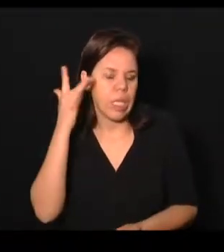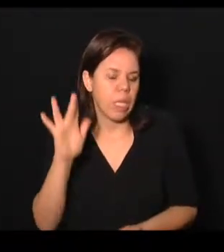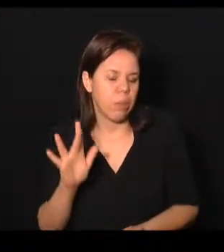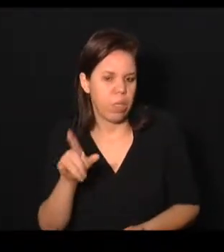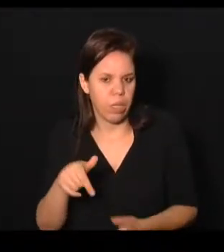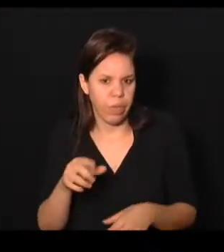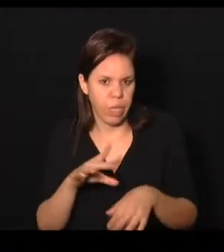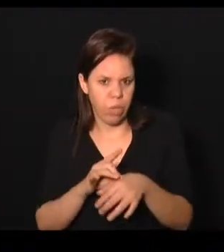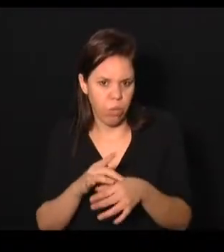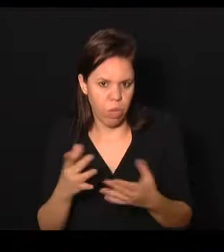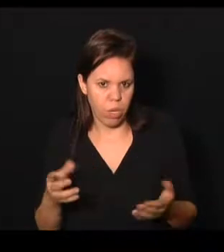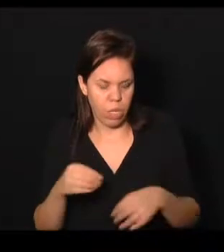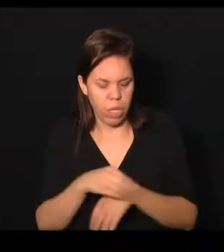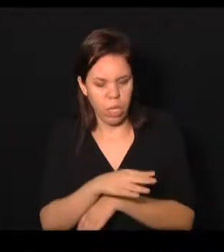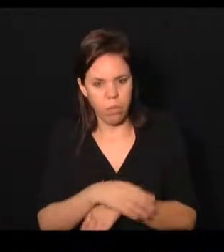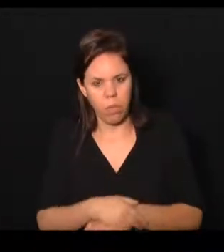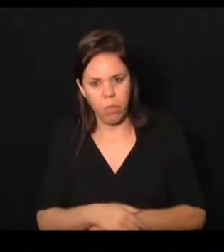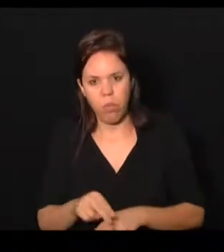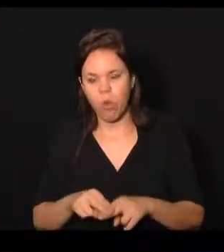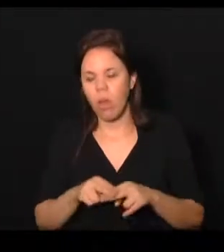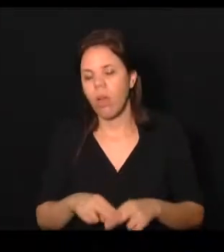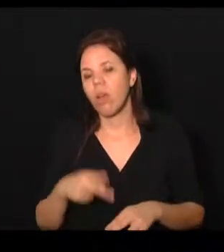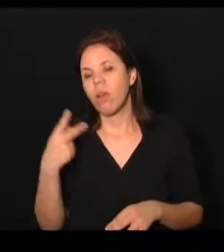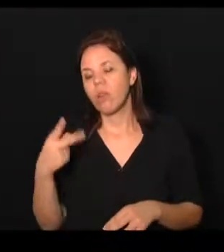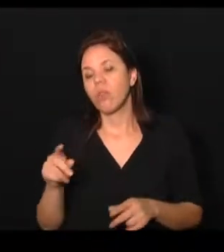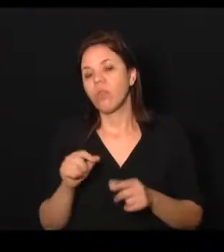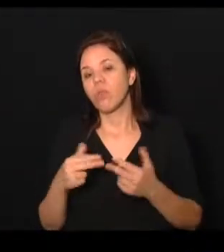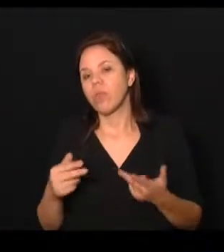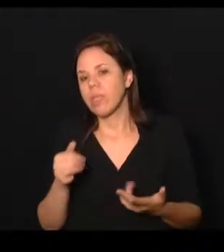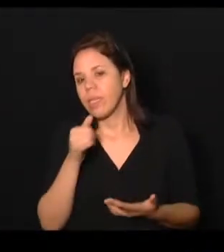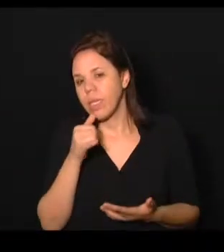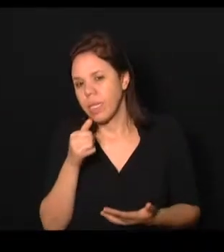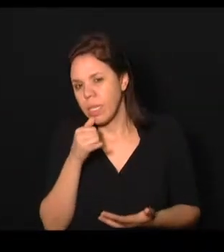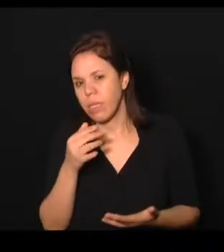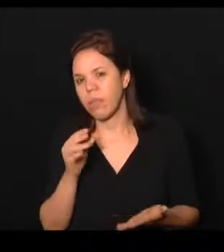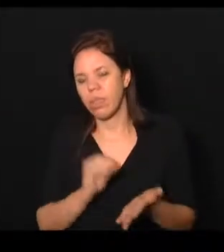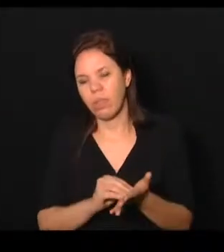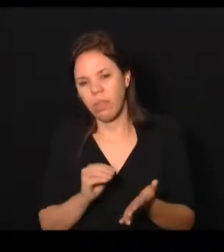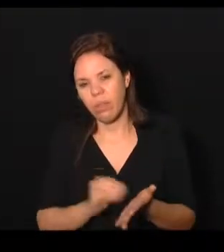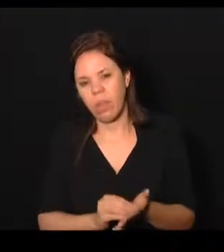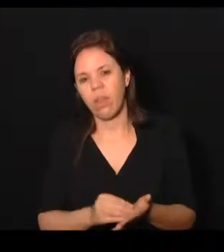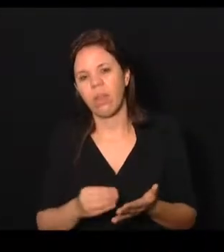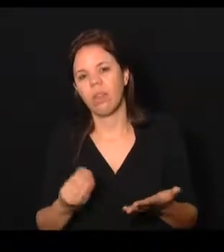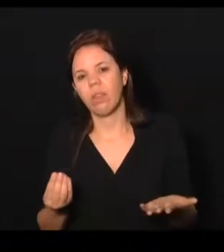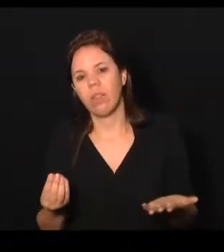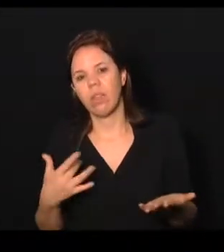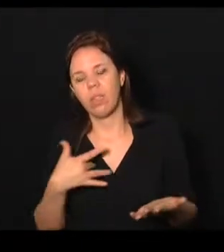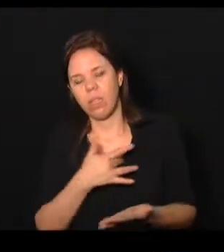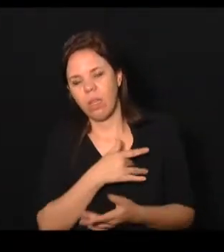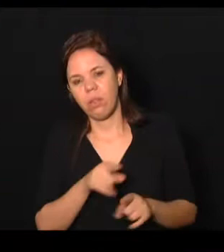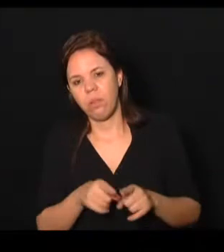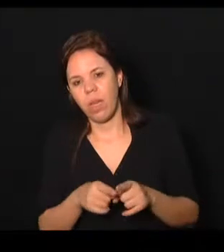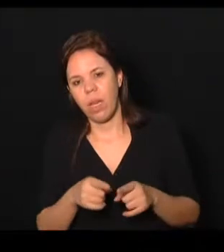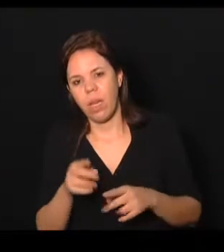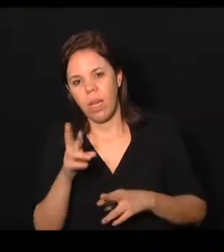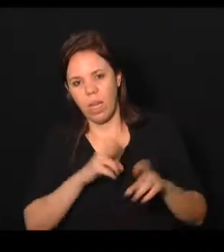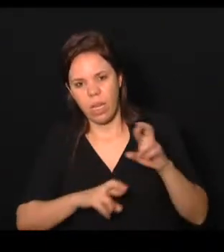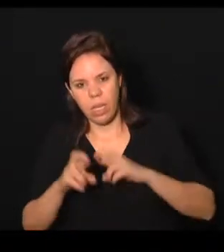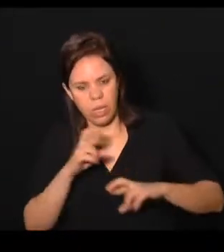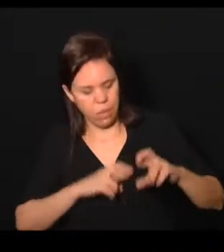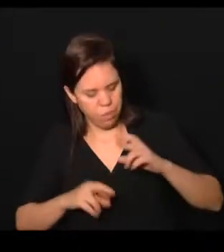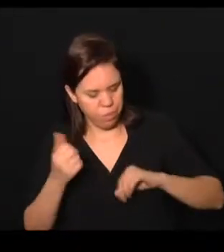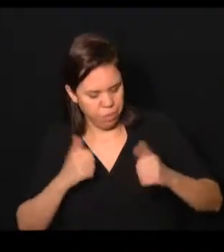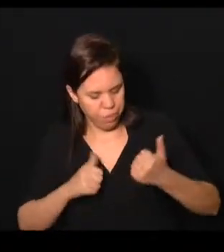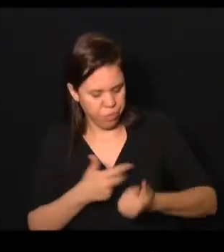você transmitir isso por conta daquelas questões que eu falei de janela imunológica, né, de exames que ainda não são como